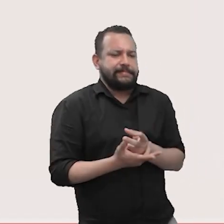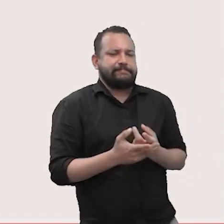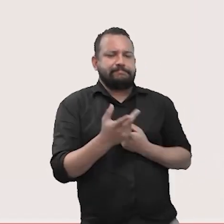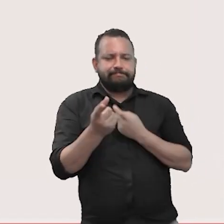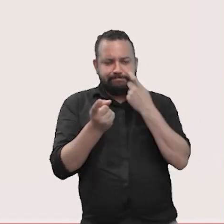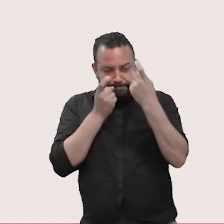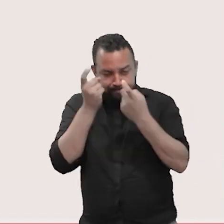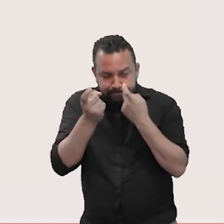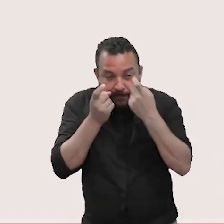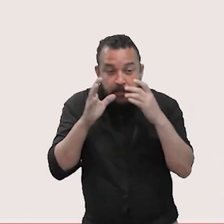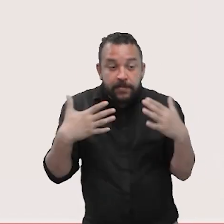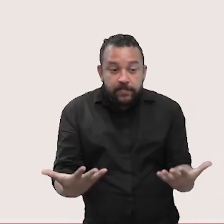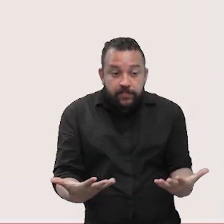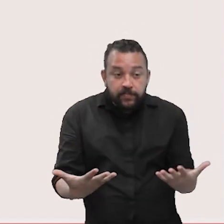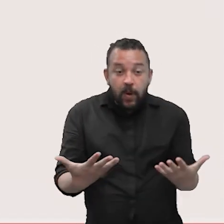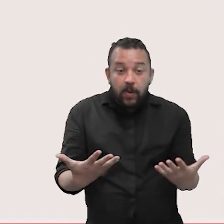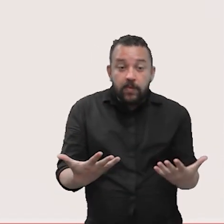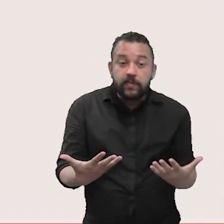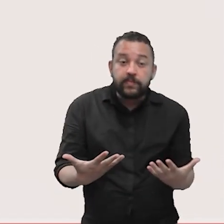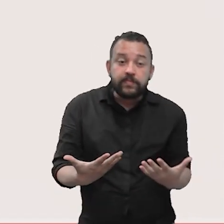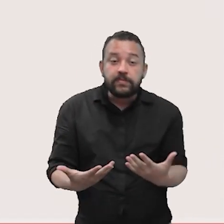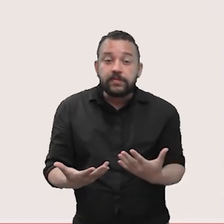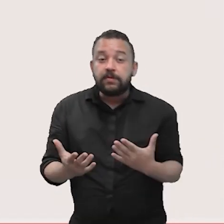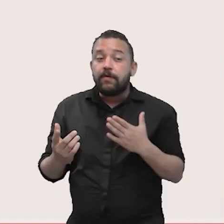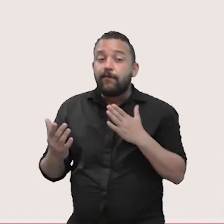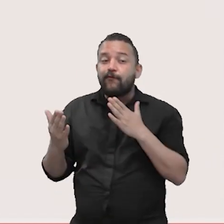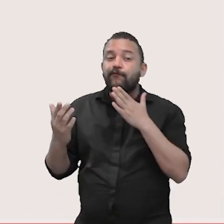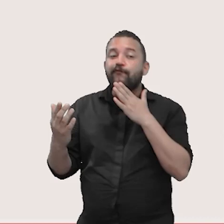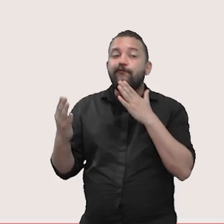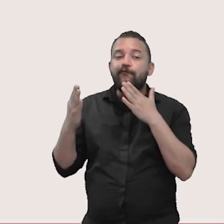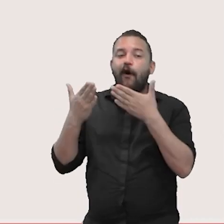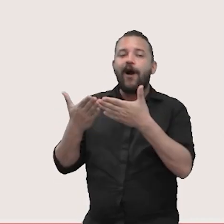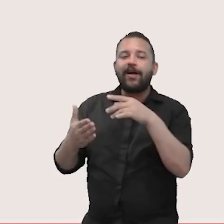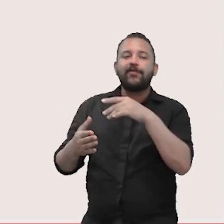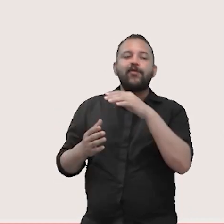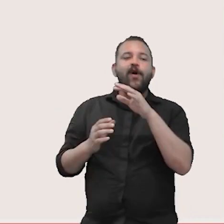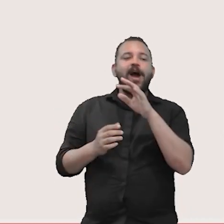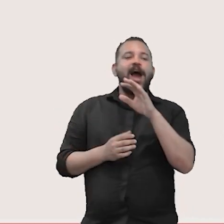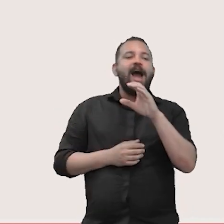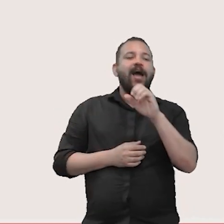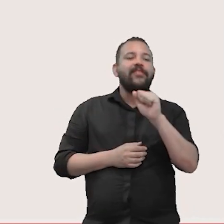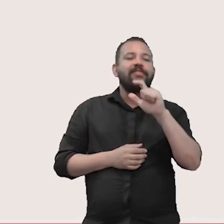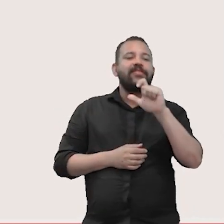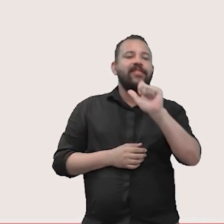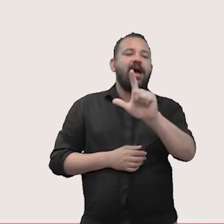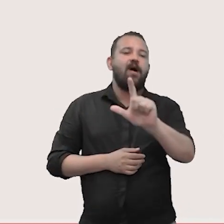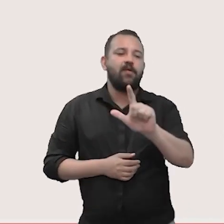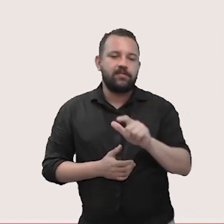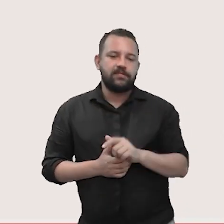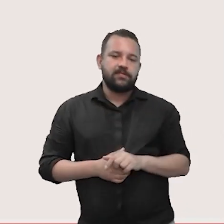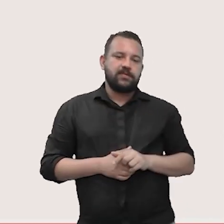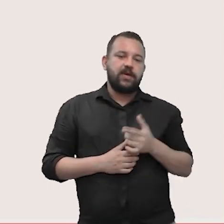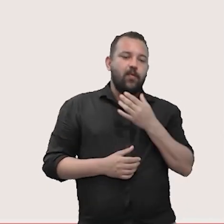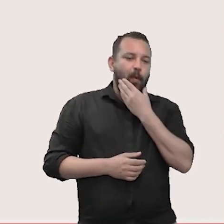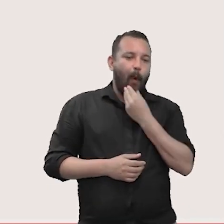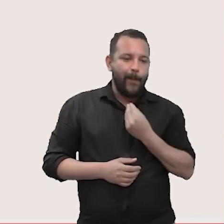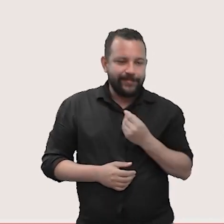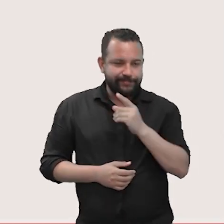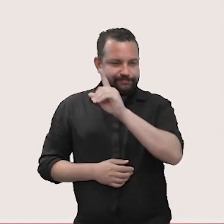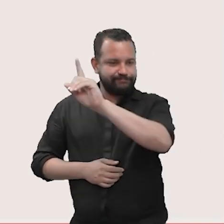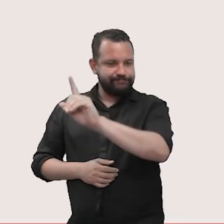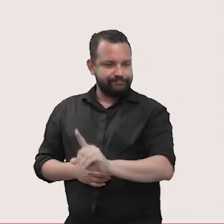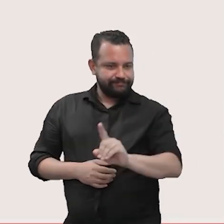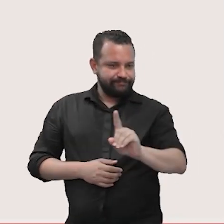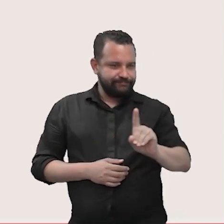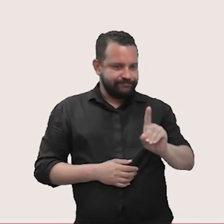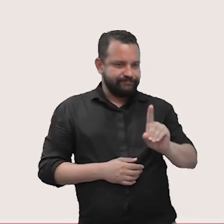que é a preocupação, não é a preocupação exatamente com o canal. É mais ou menos isso aqui, ó. Eu tenho aqui um autor,